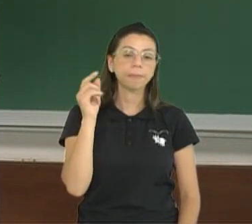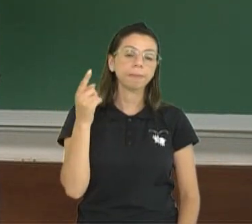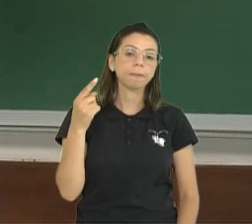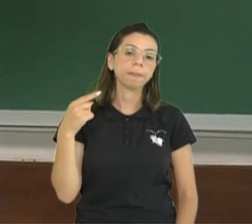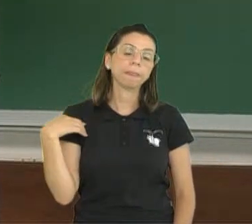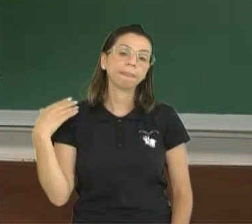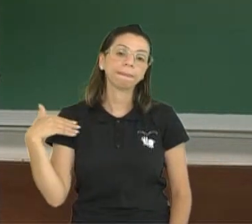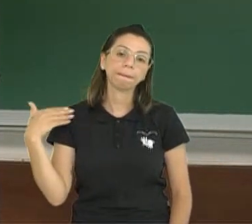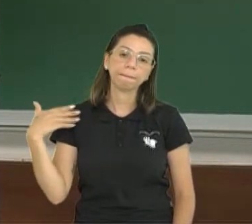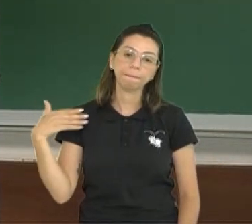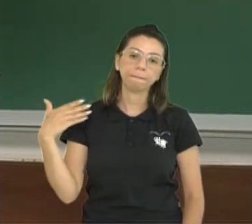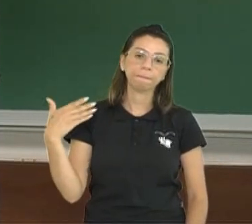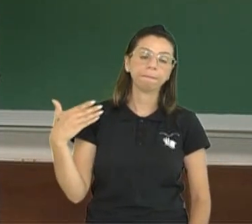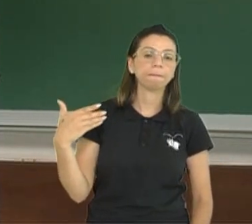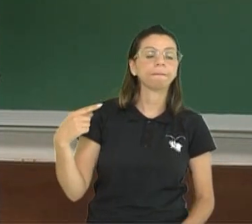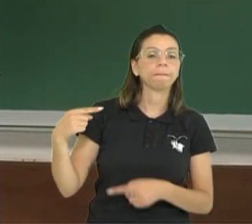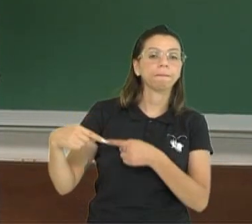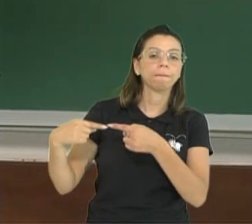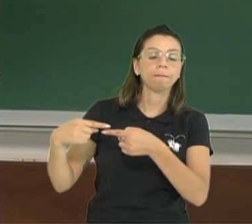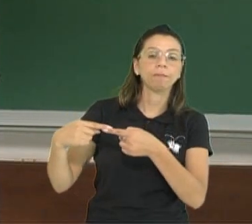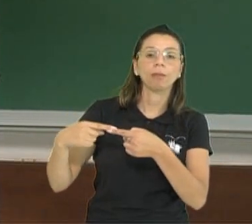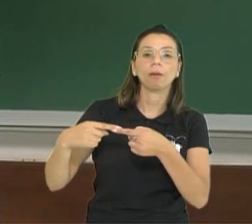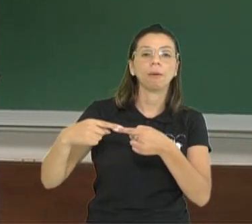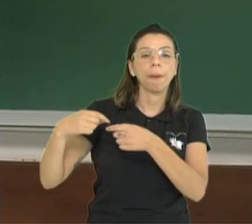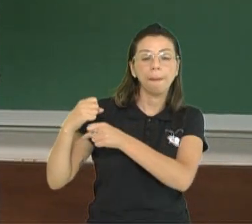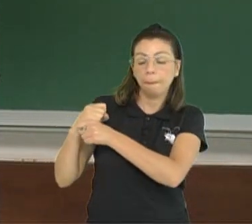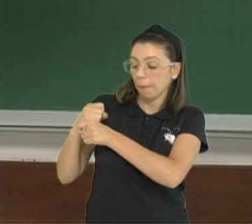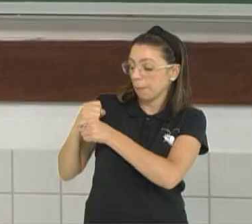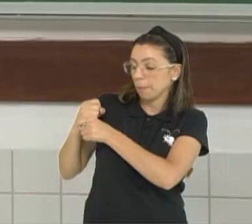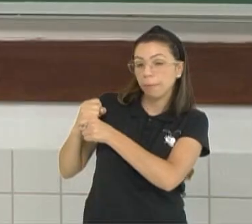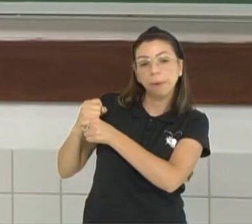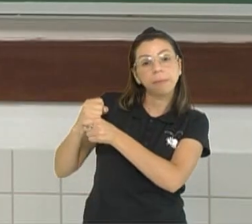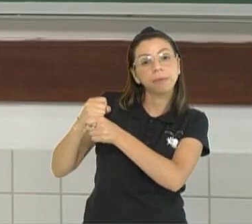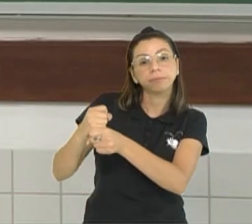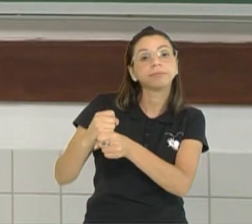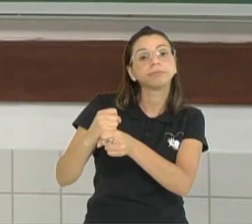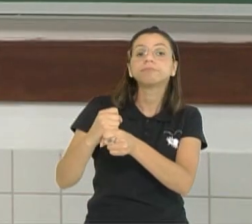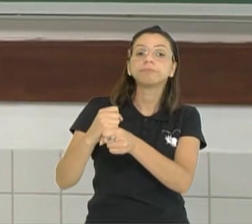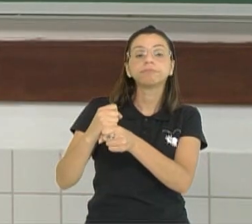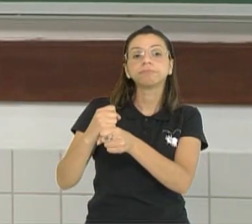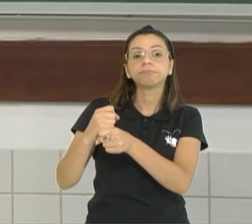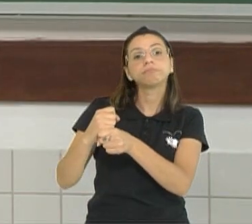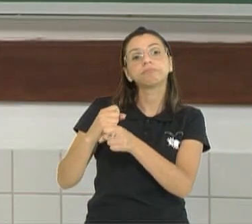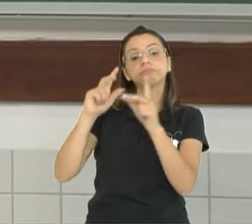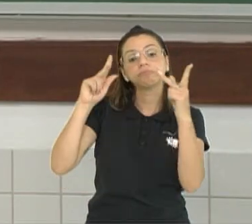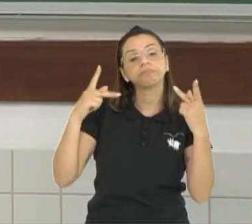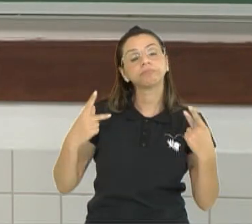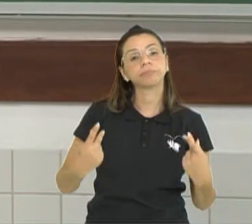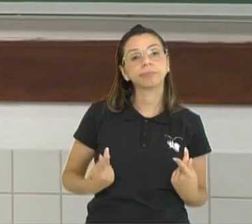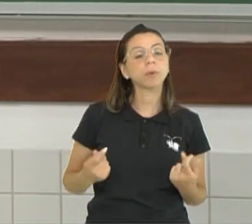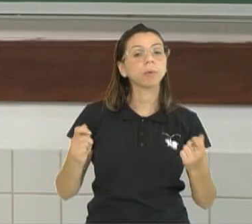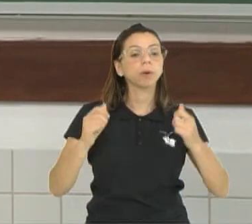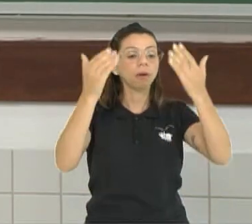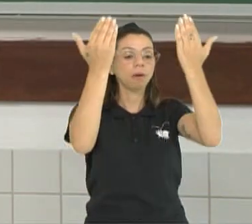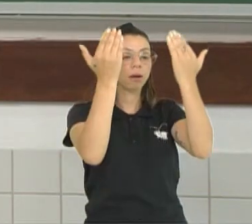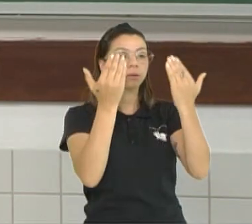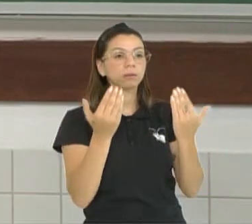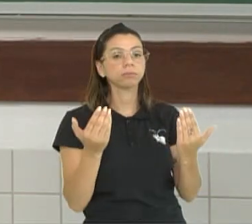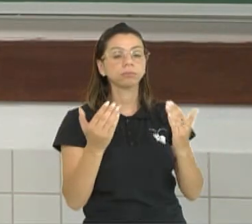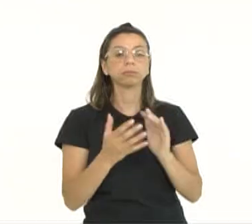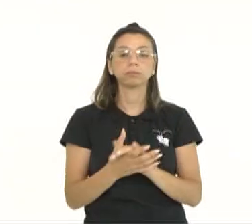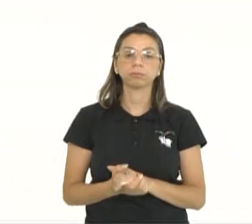longo desse processo evolutivo de milhões de anos, nós vamos analisar algumas